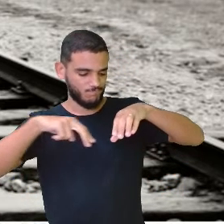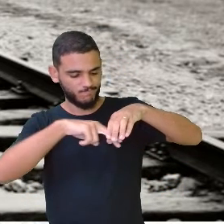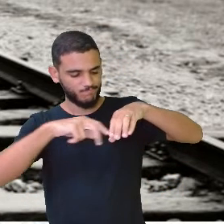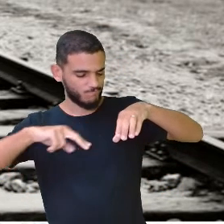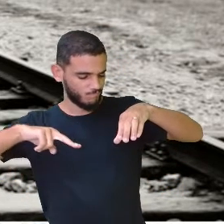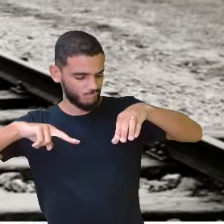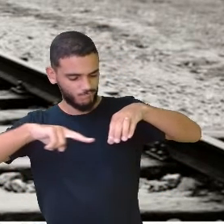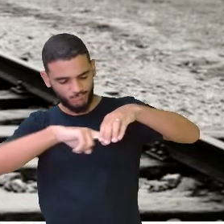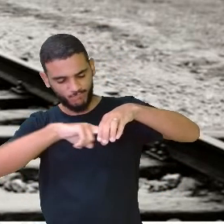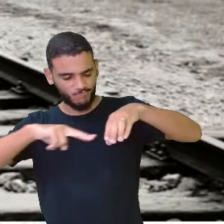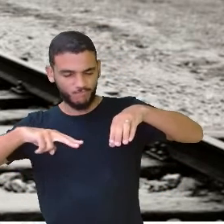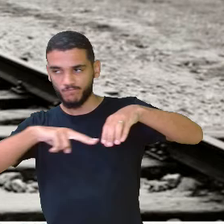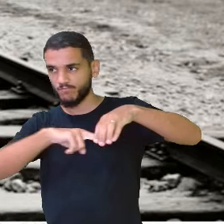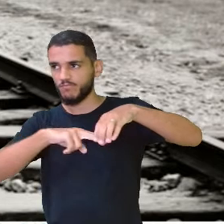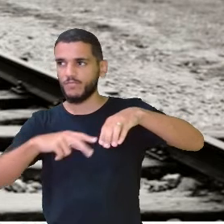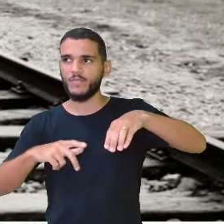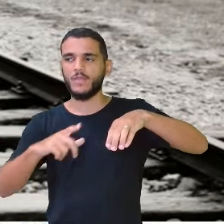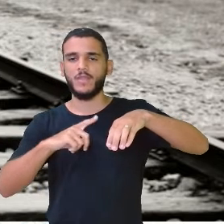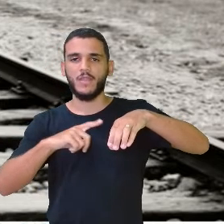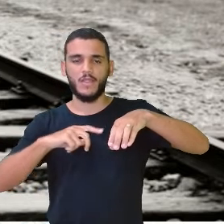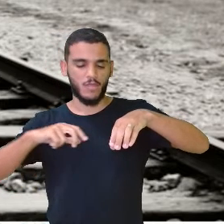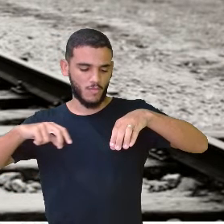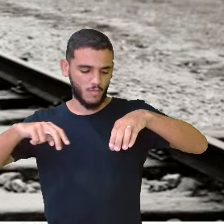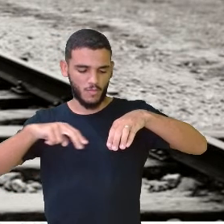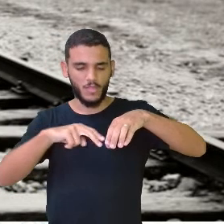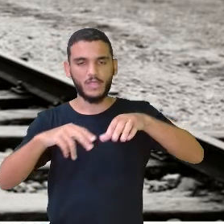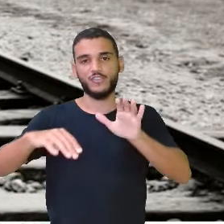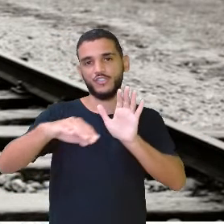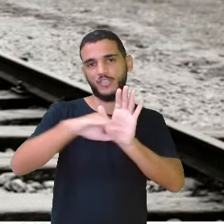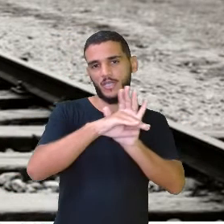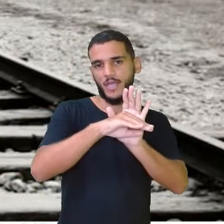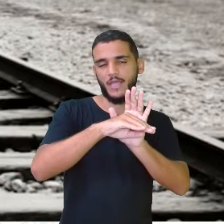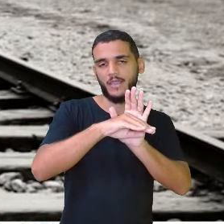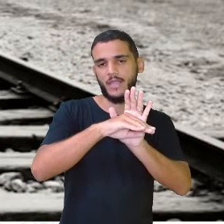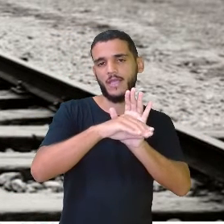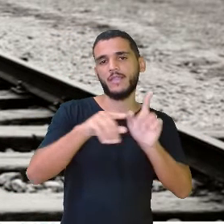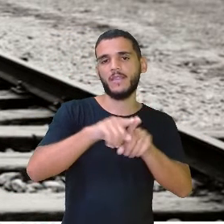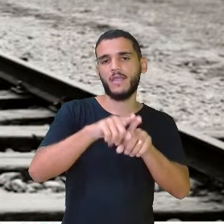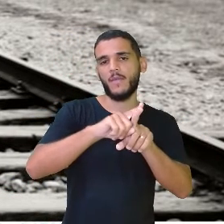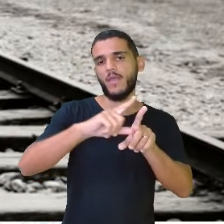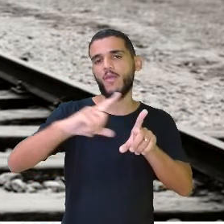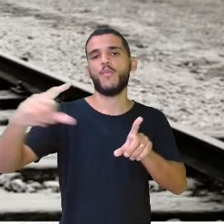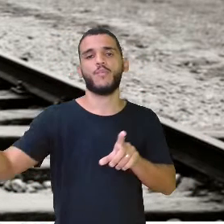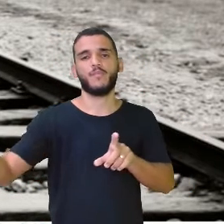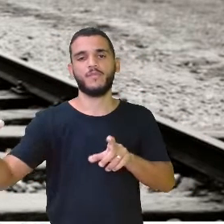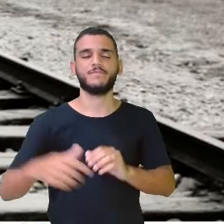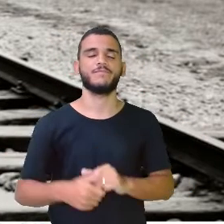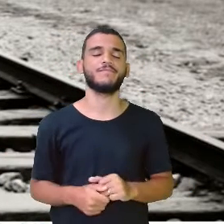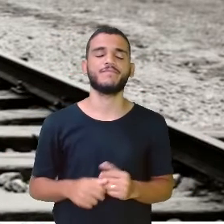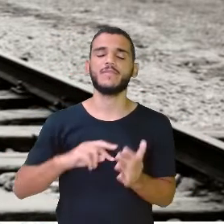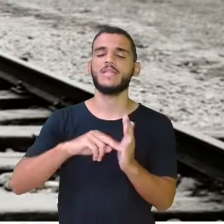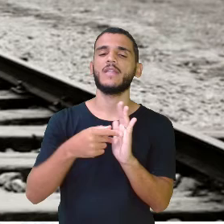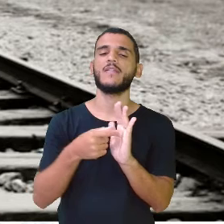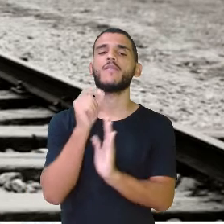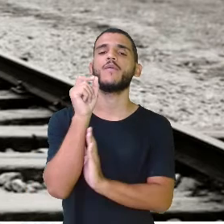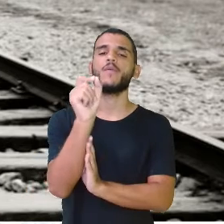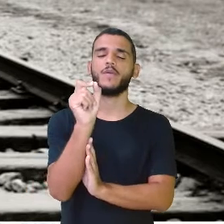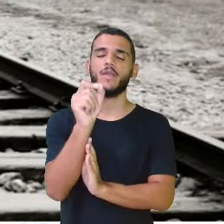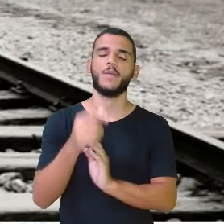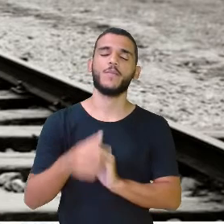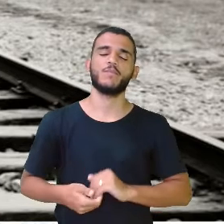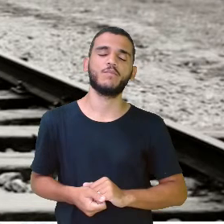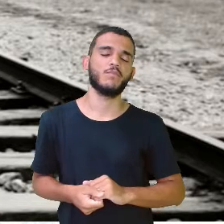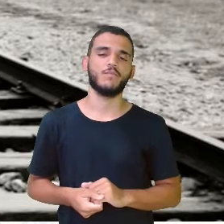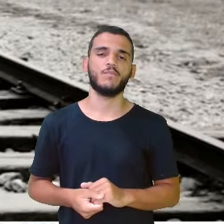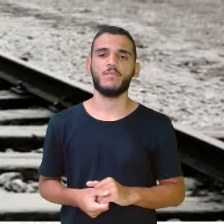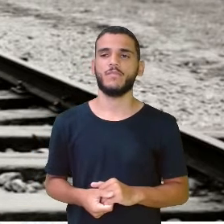por quê? Aí você tem uma pista de chegada e uma pista de partida. E o que é que a gente tem nessa imagem